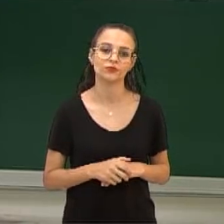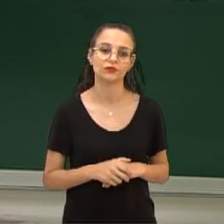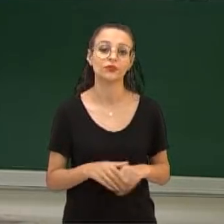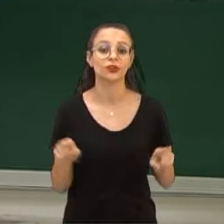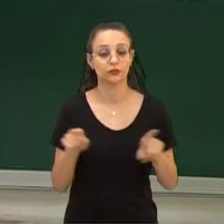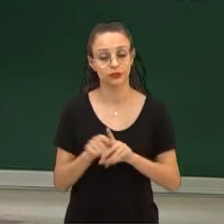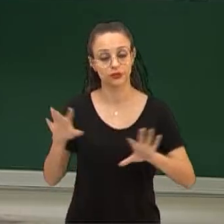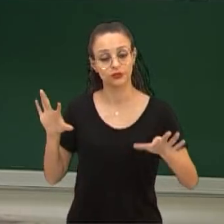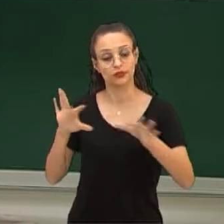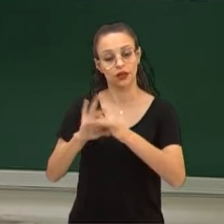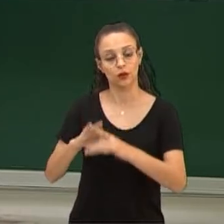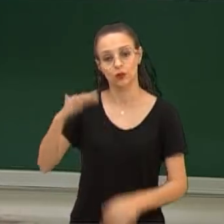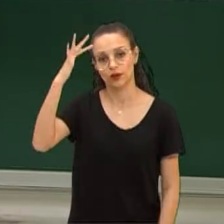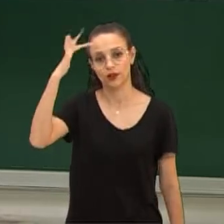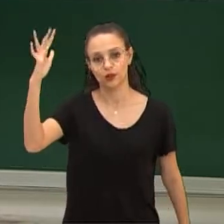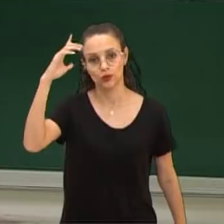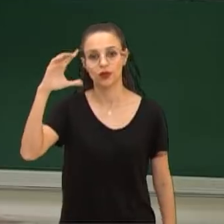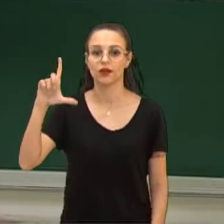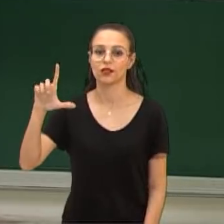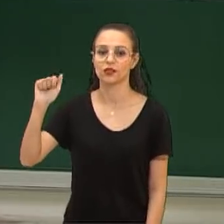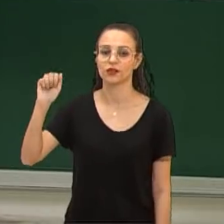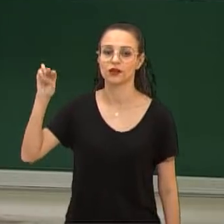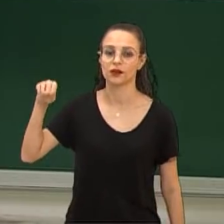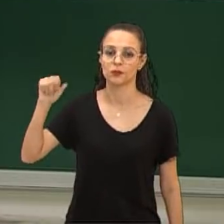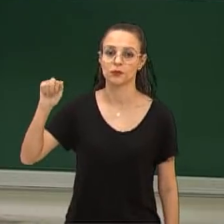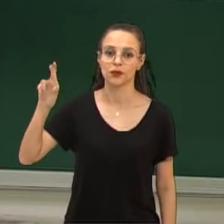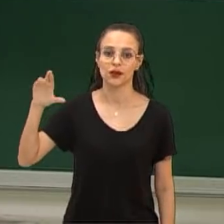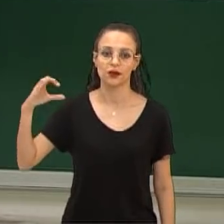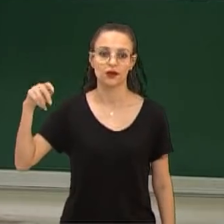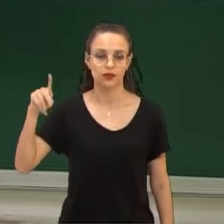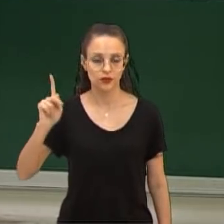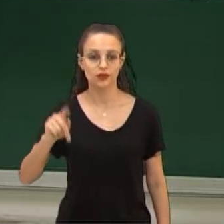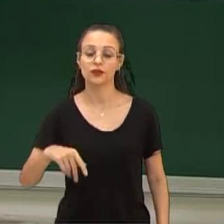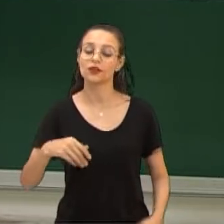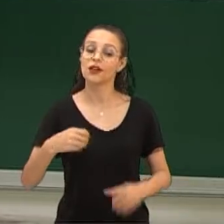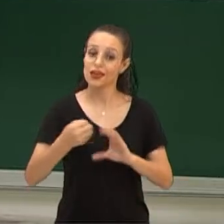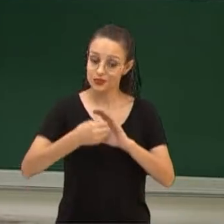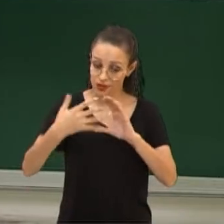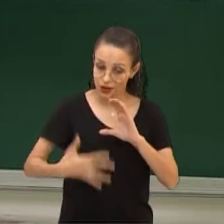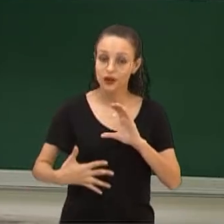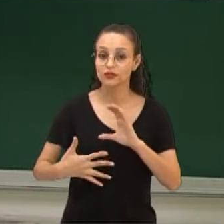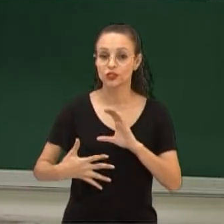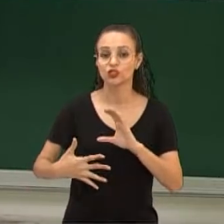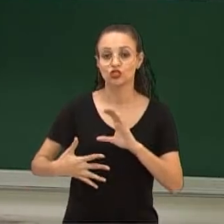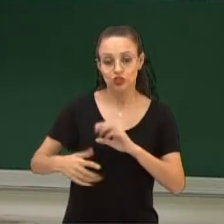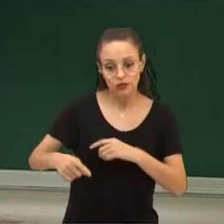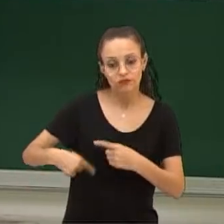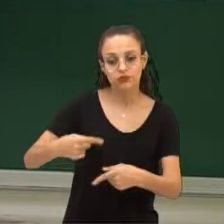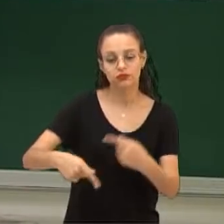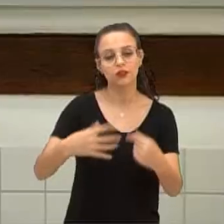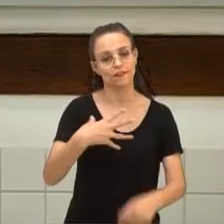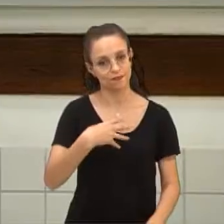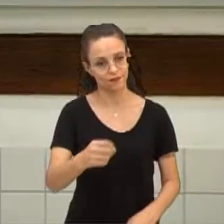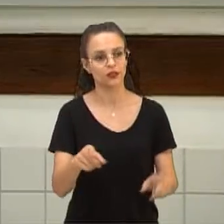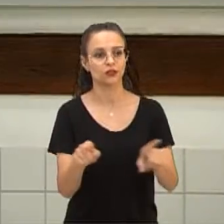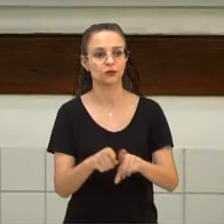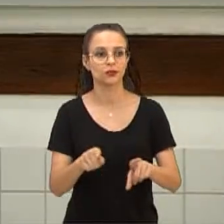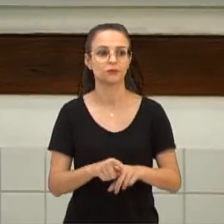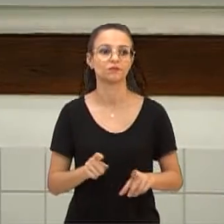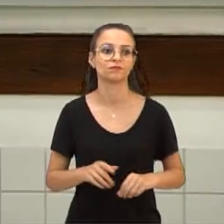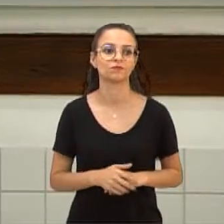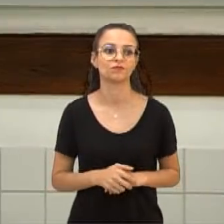segundo o lamarquismo, ele transmitiria essa característica para os seus descendentes também. A outra